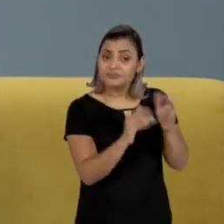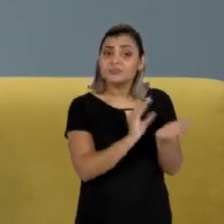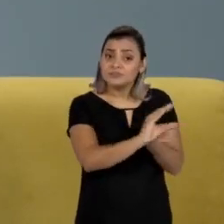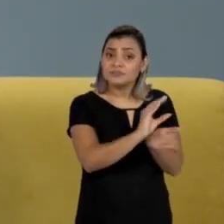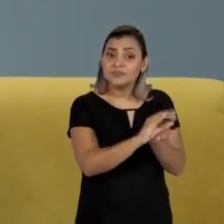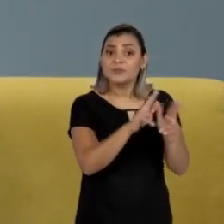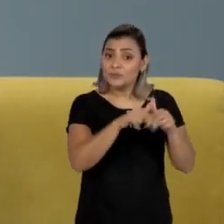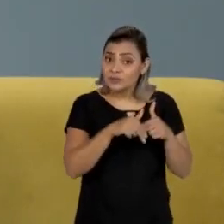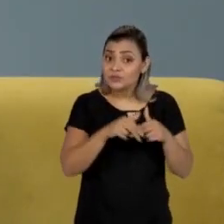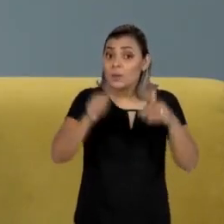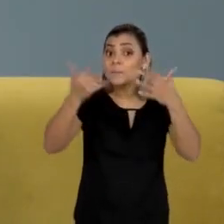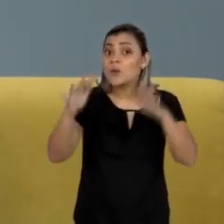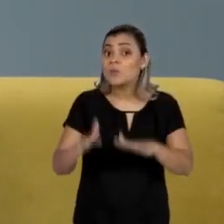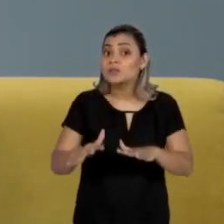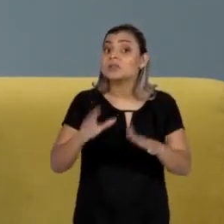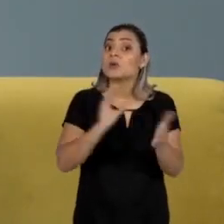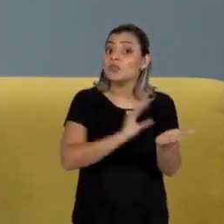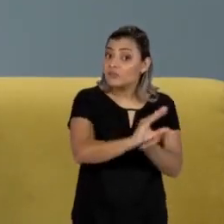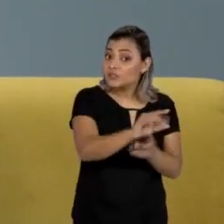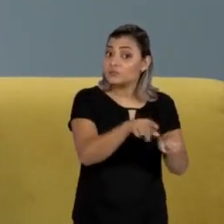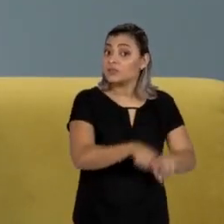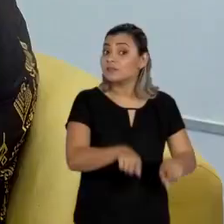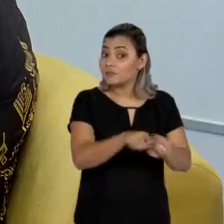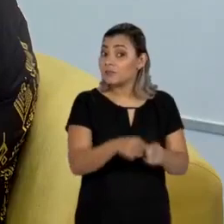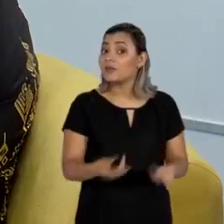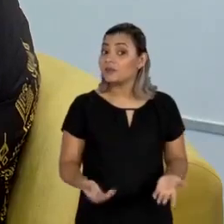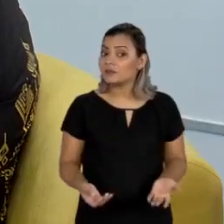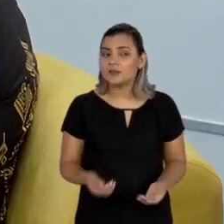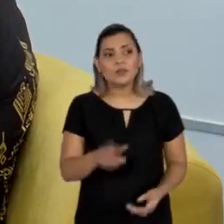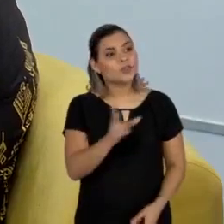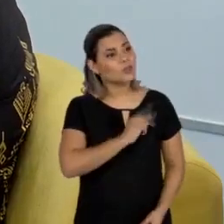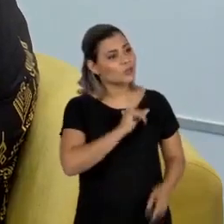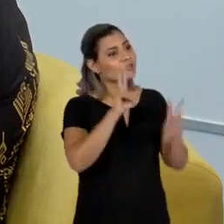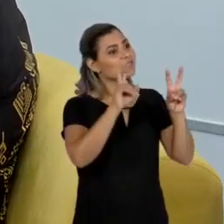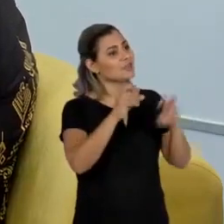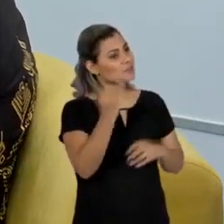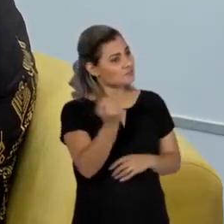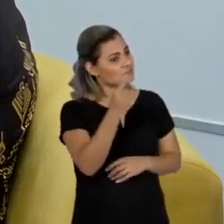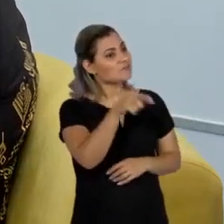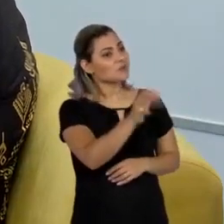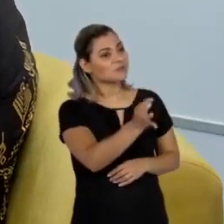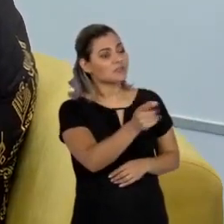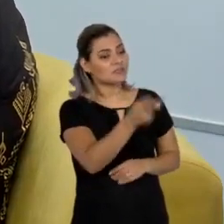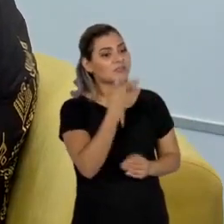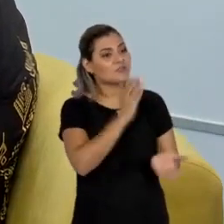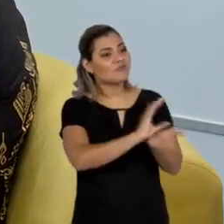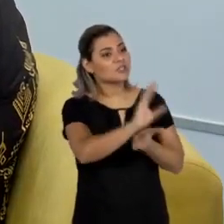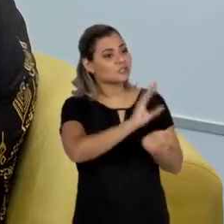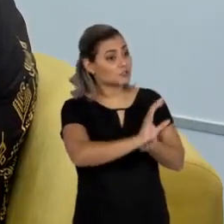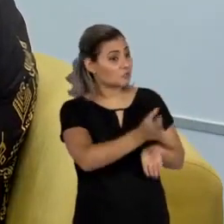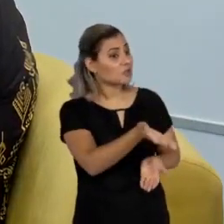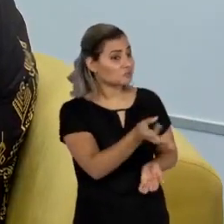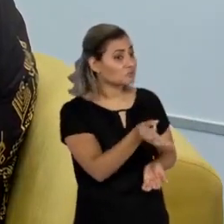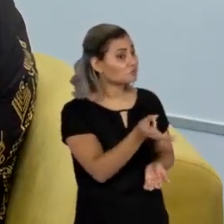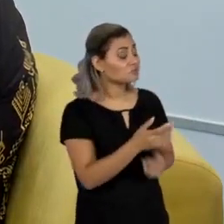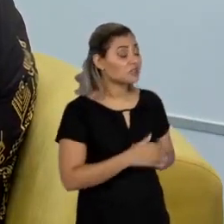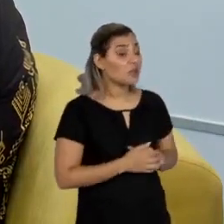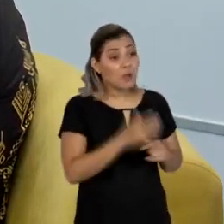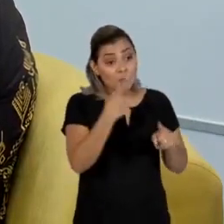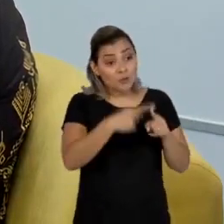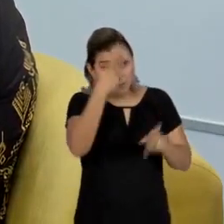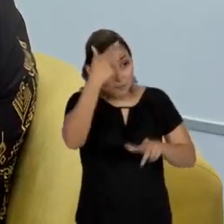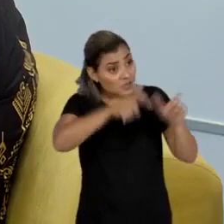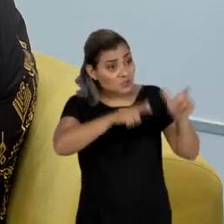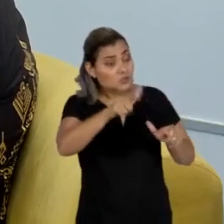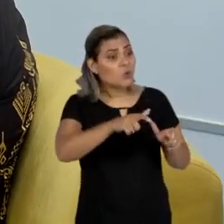Black Friday do investimento também. Pois é, porque esse foi um ponto importante da sua fala, que você tocou. Porque as pessoas